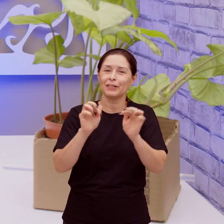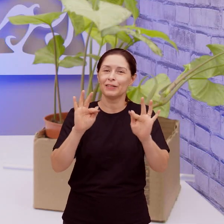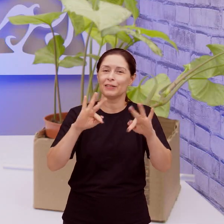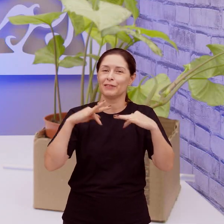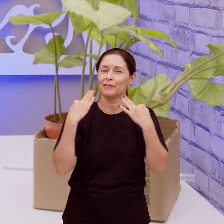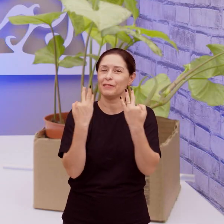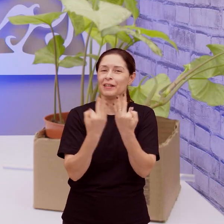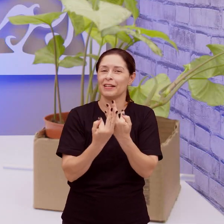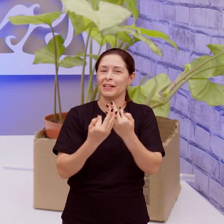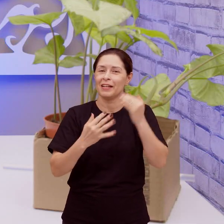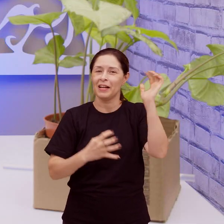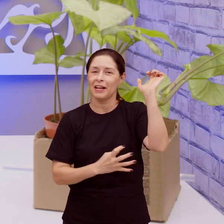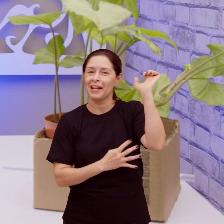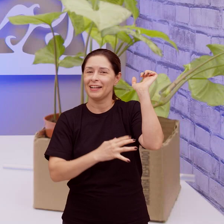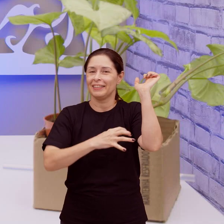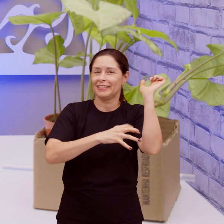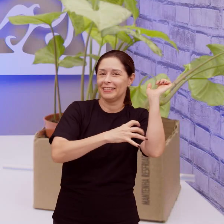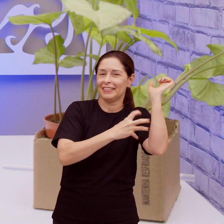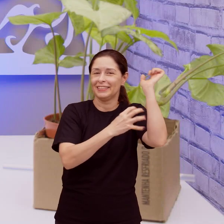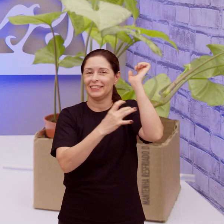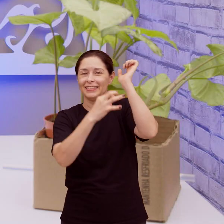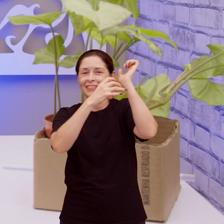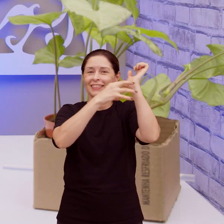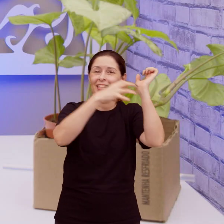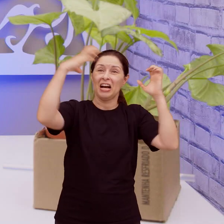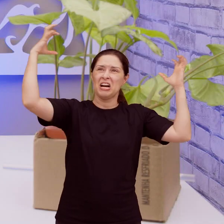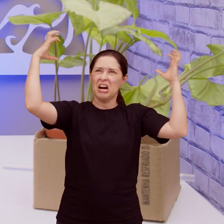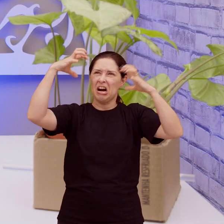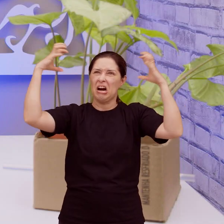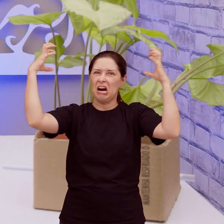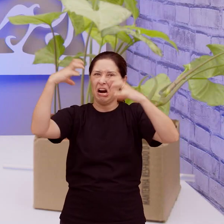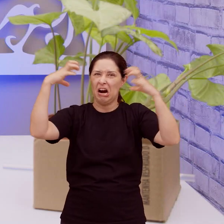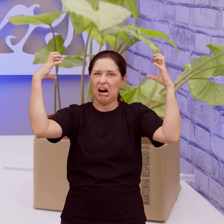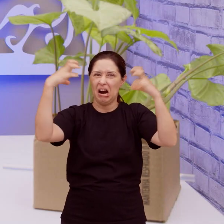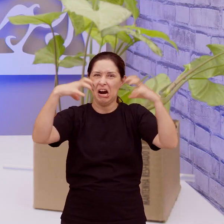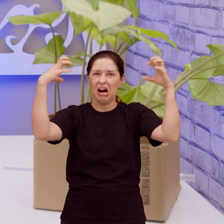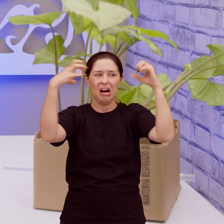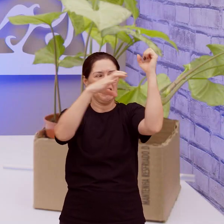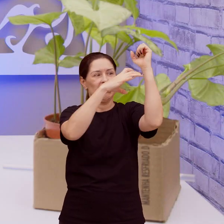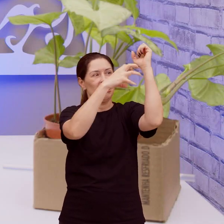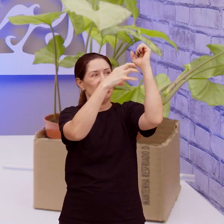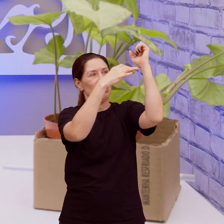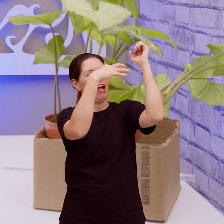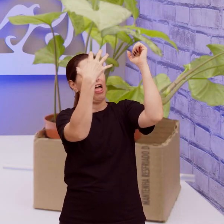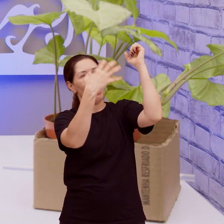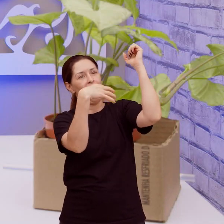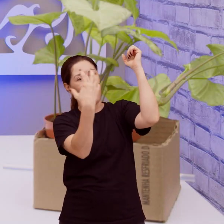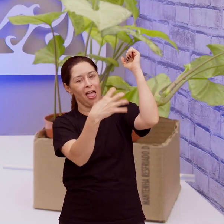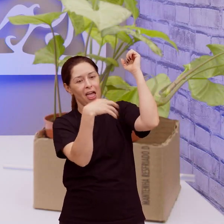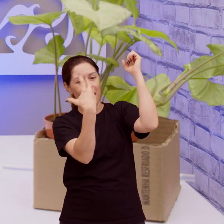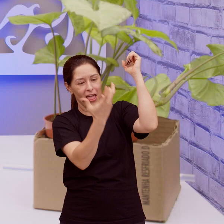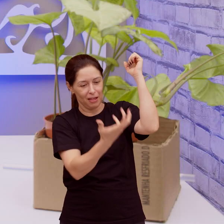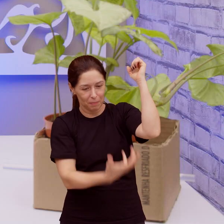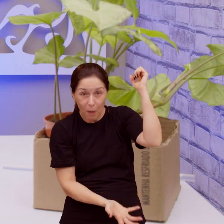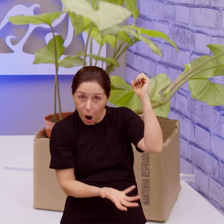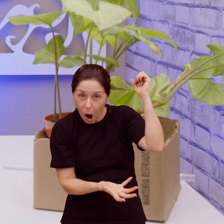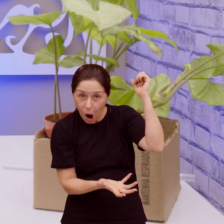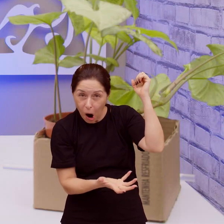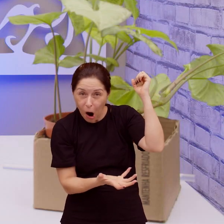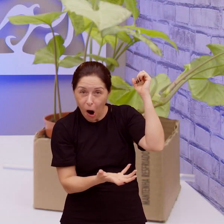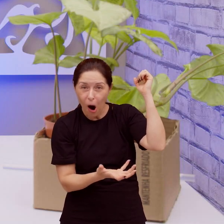toda. A dona aranha subiu pela parede, veio a chuva forte e